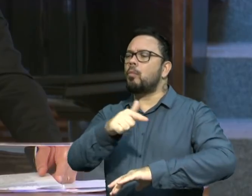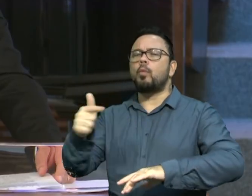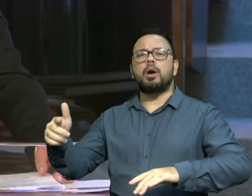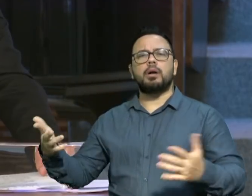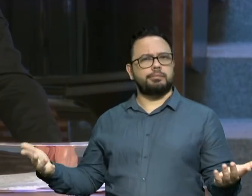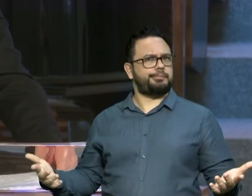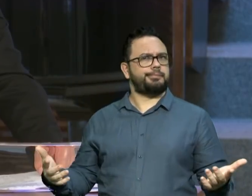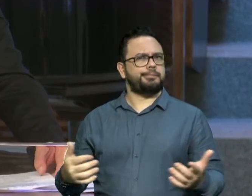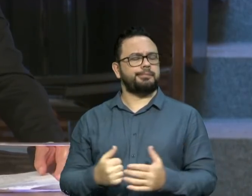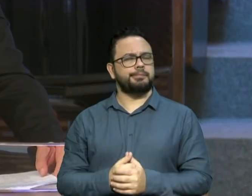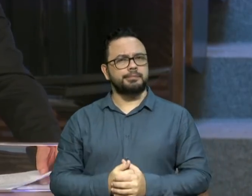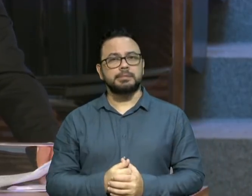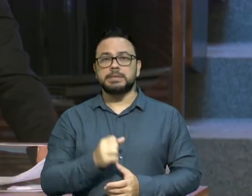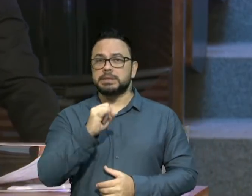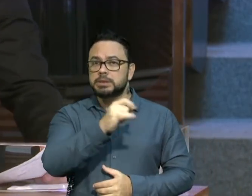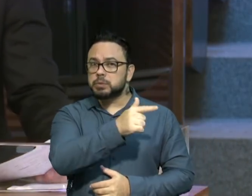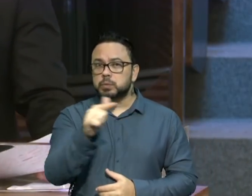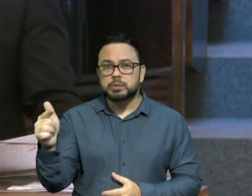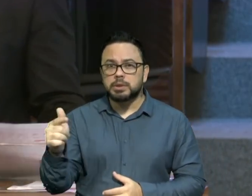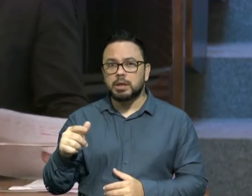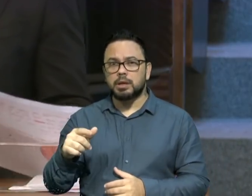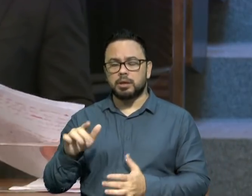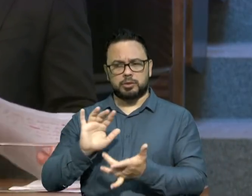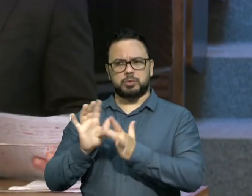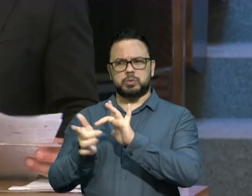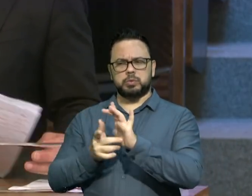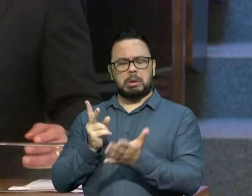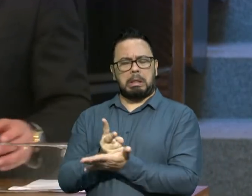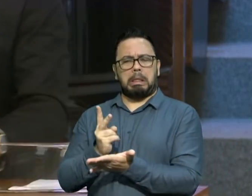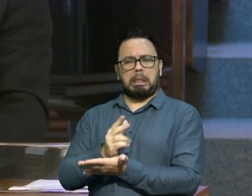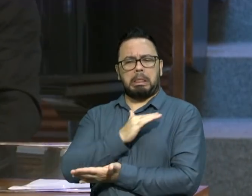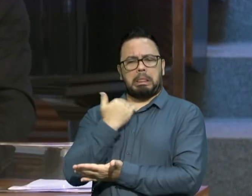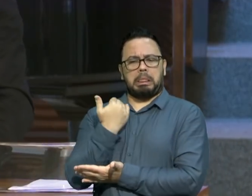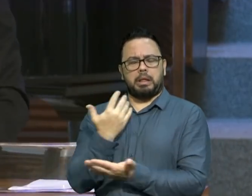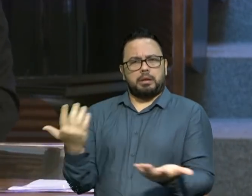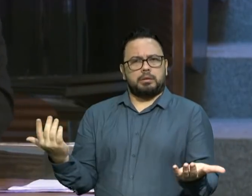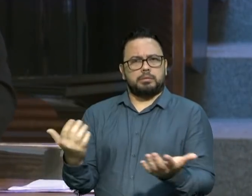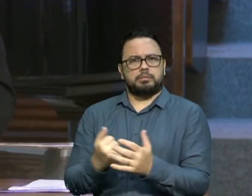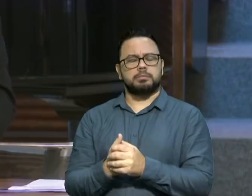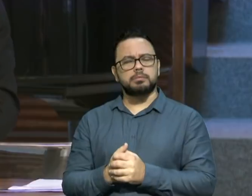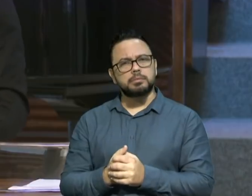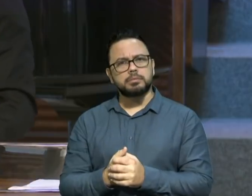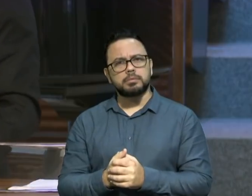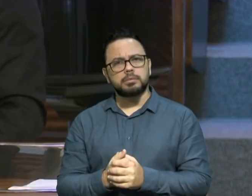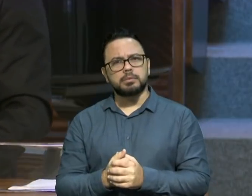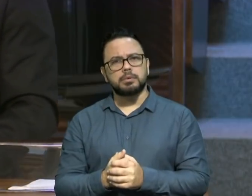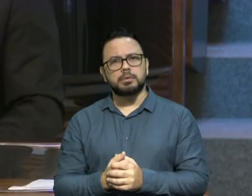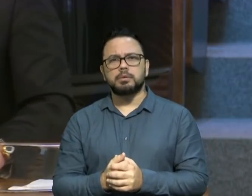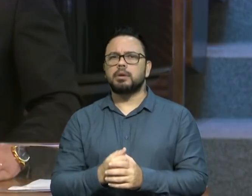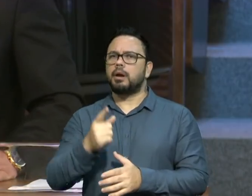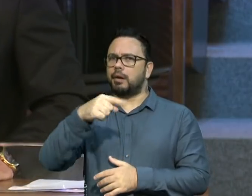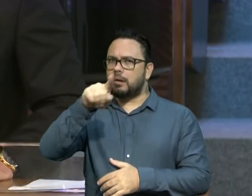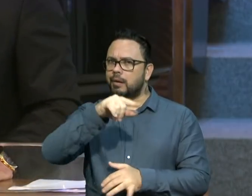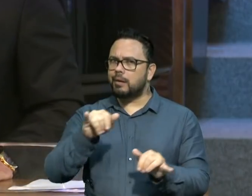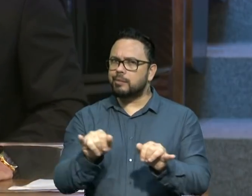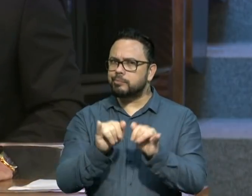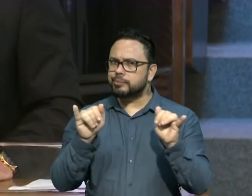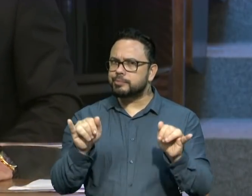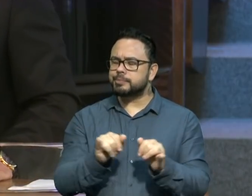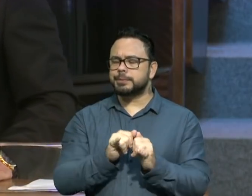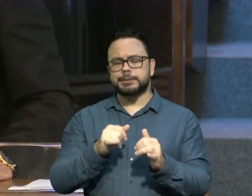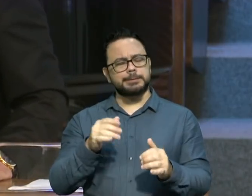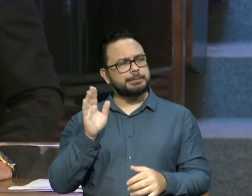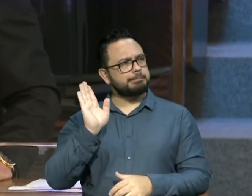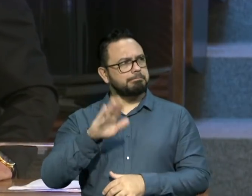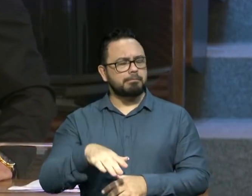e se não há ressurreição de mortos então Cristo não ressuscitou e se Cristo não ressuscitou é vó é vã a nossa pregação